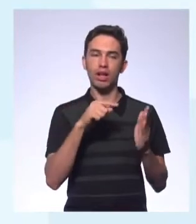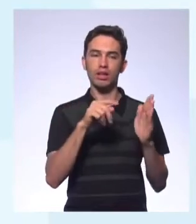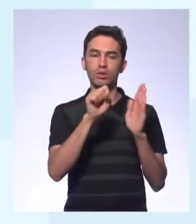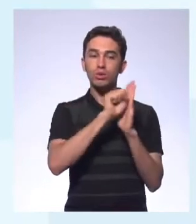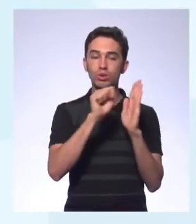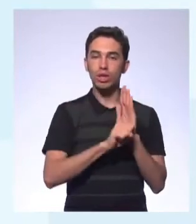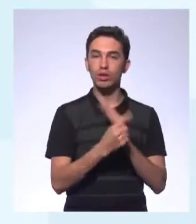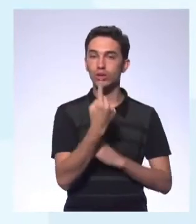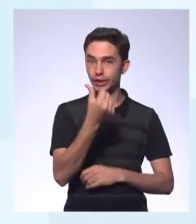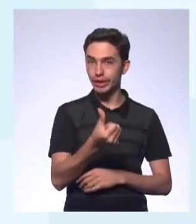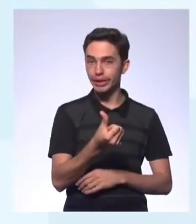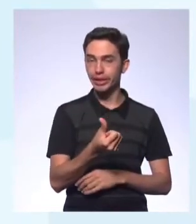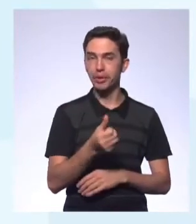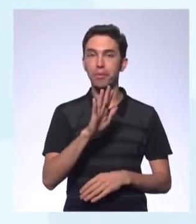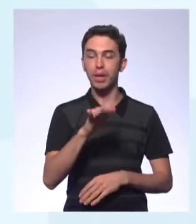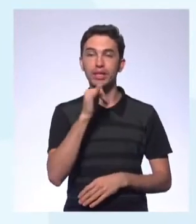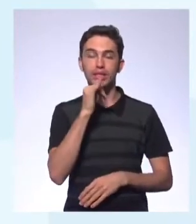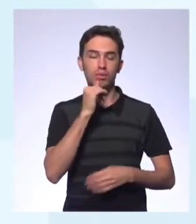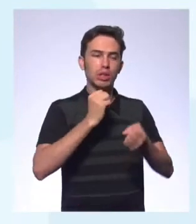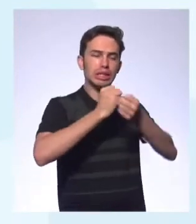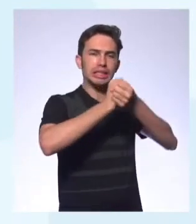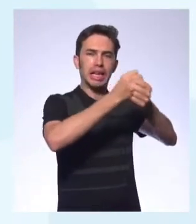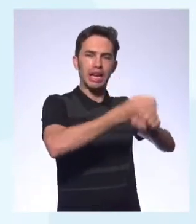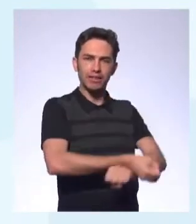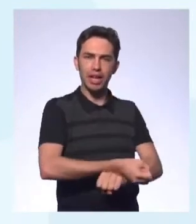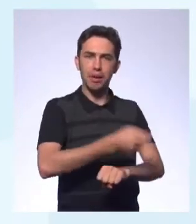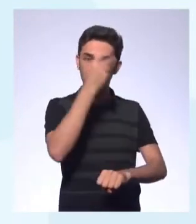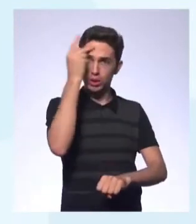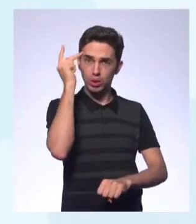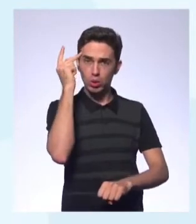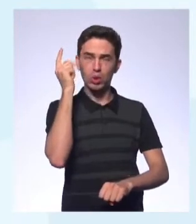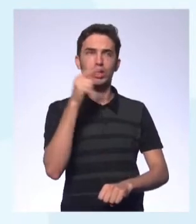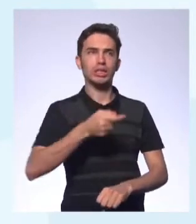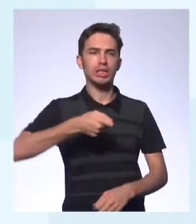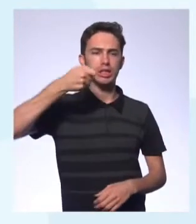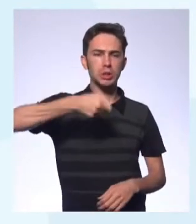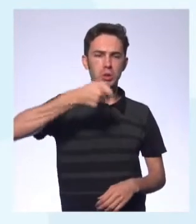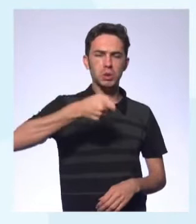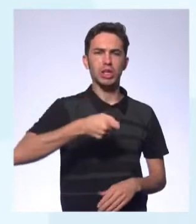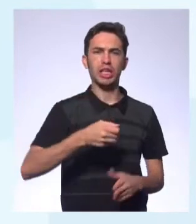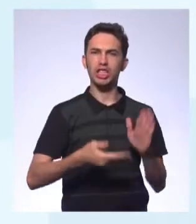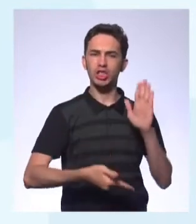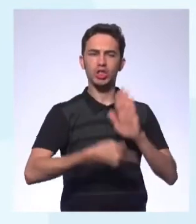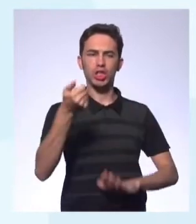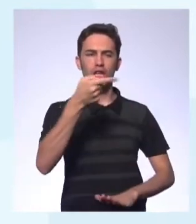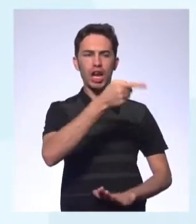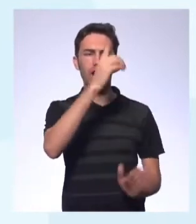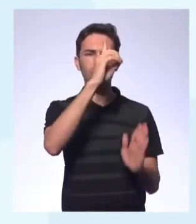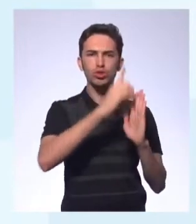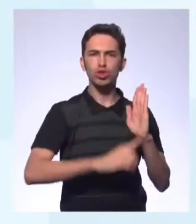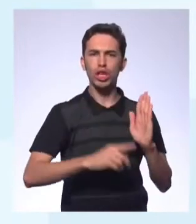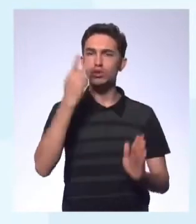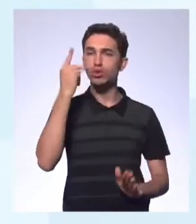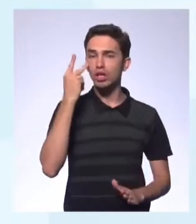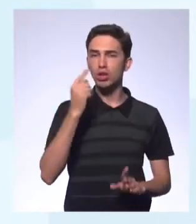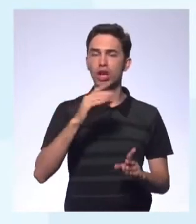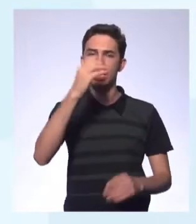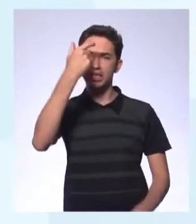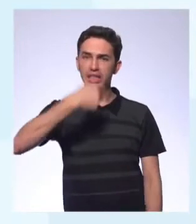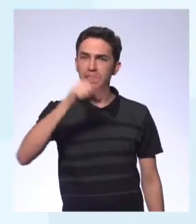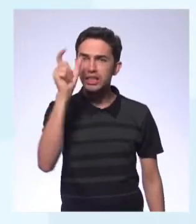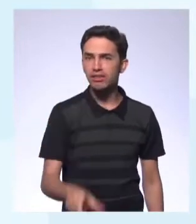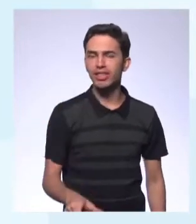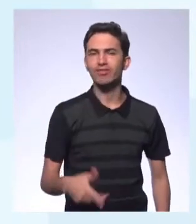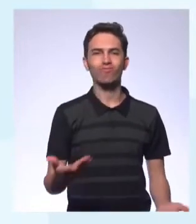Porém, escravizar pessoas, retirar, suprimir, eliminar direitos naturais e civis,